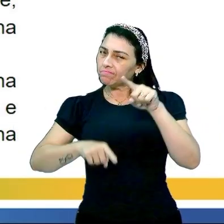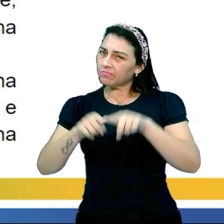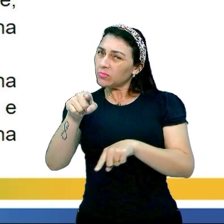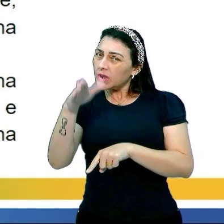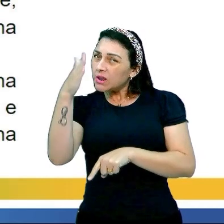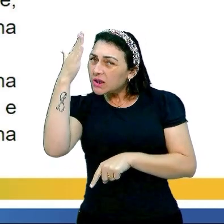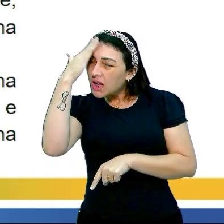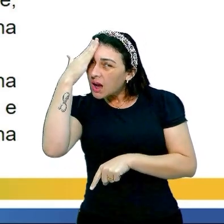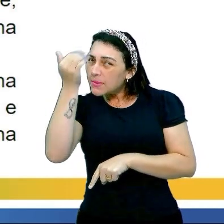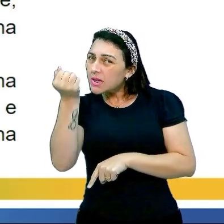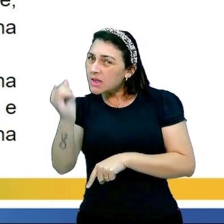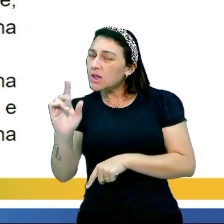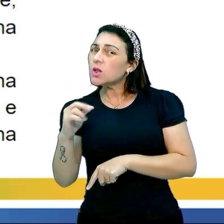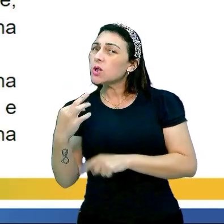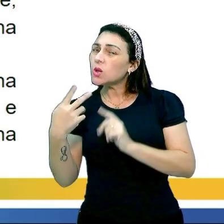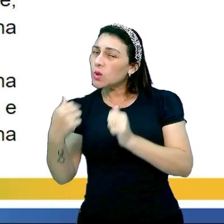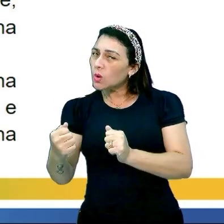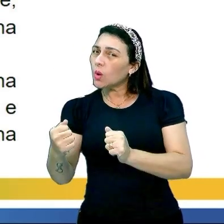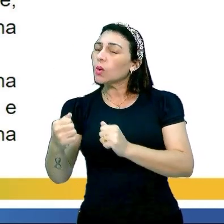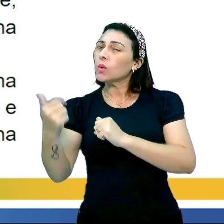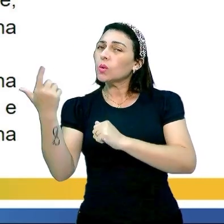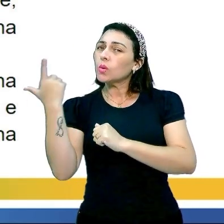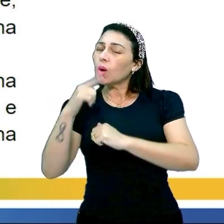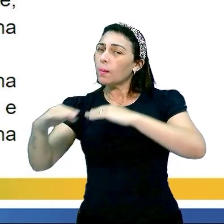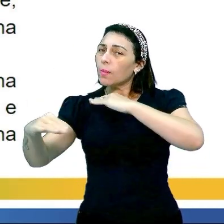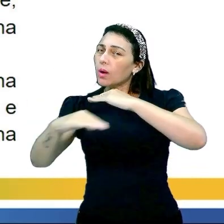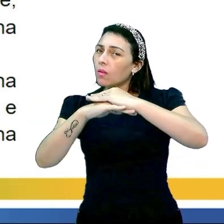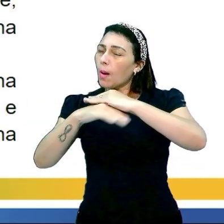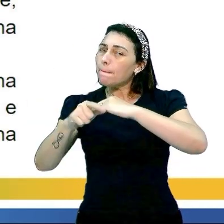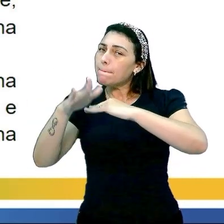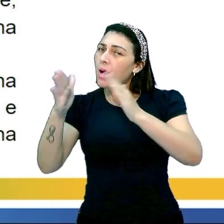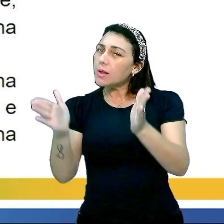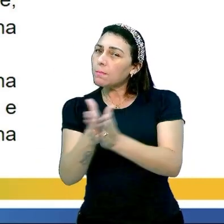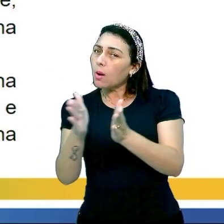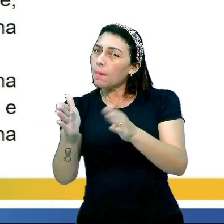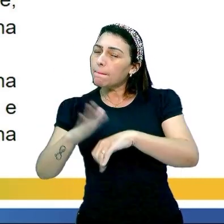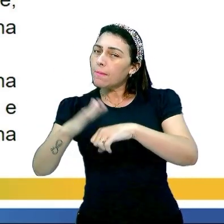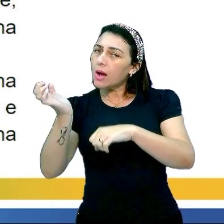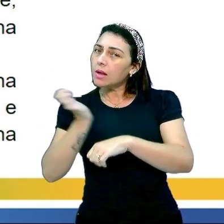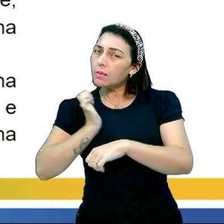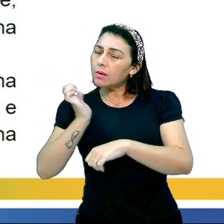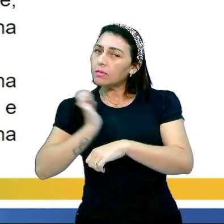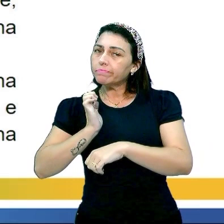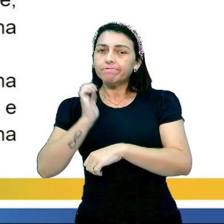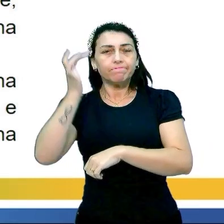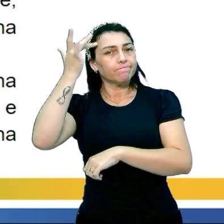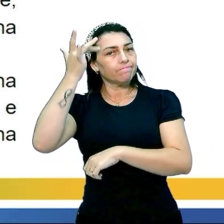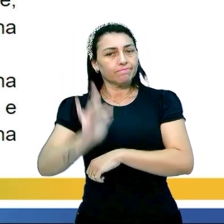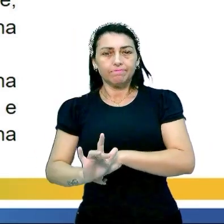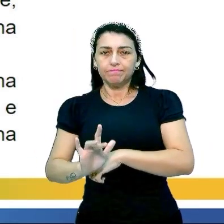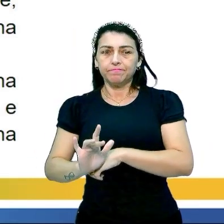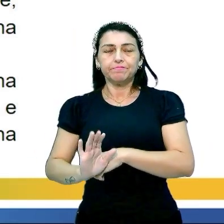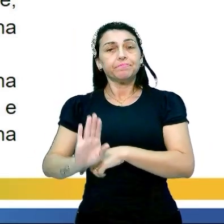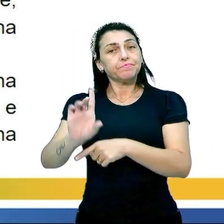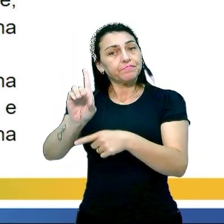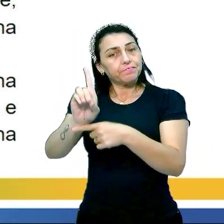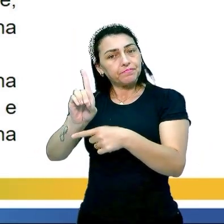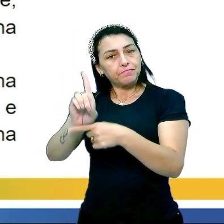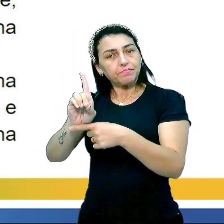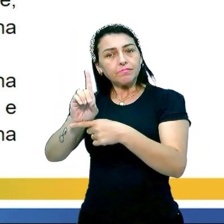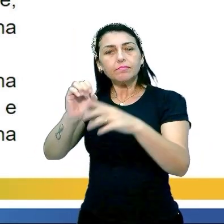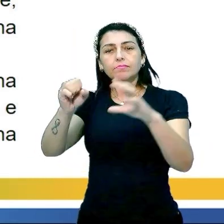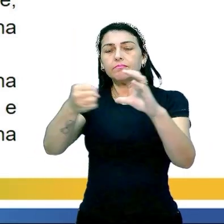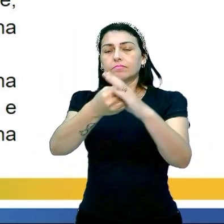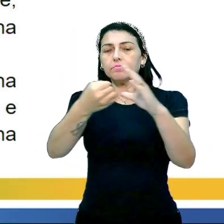você sabe se todo mundo ganhou por igual, se alguém ficou mais rico ou ficou mais pobre? Não sabe. Bom,